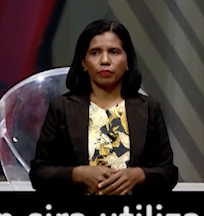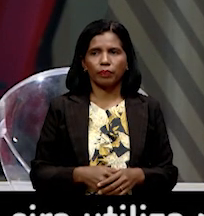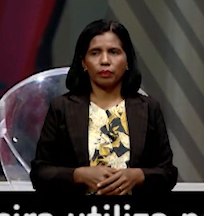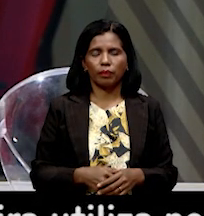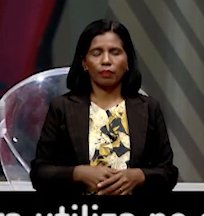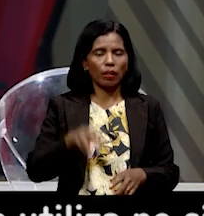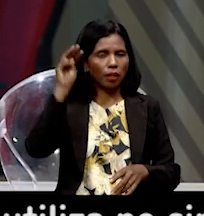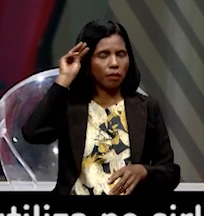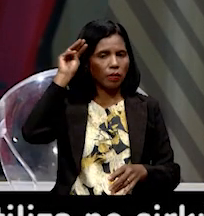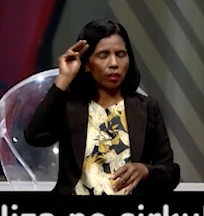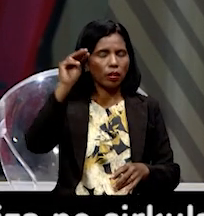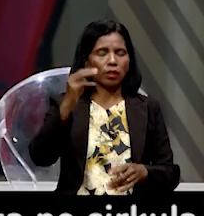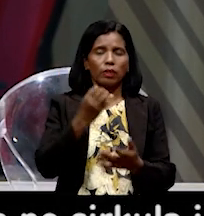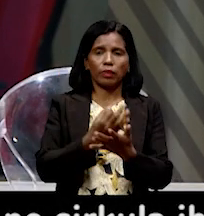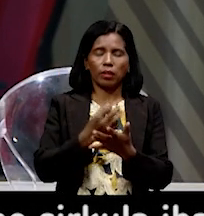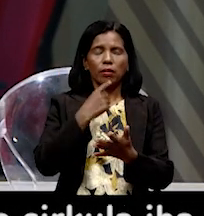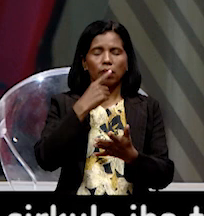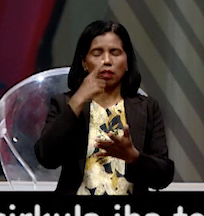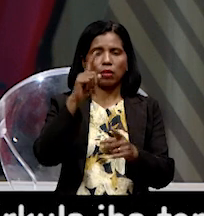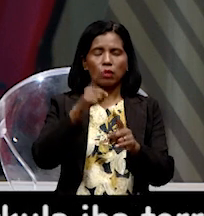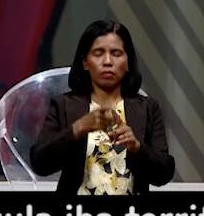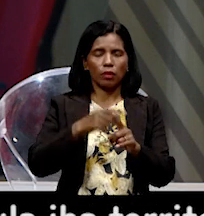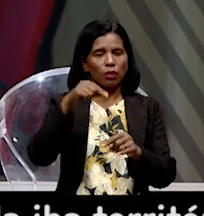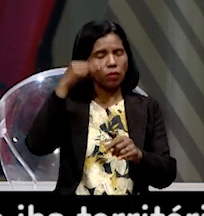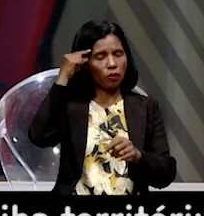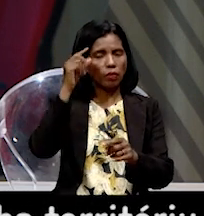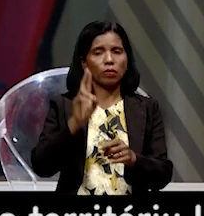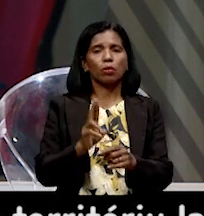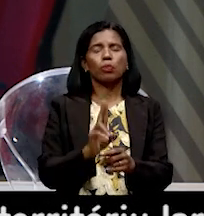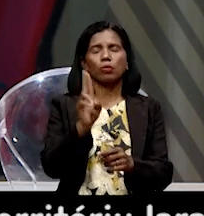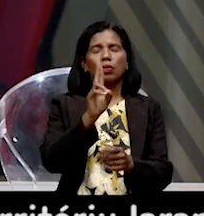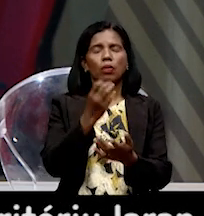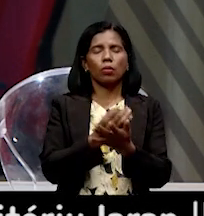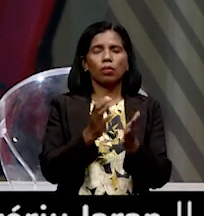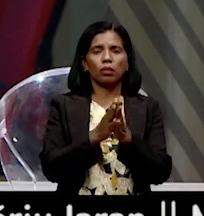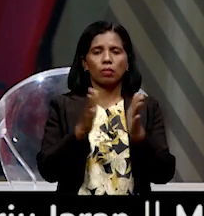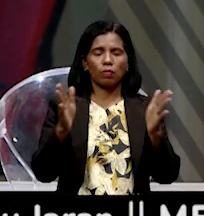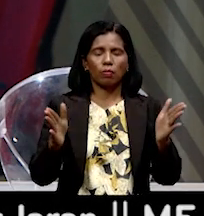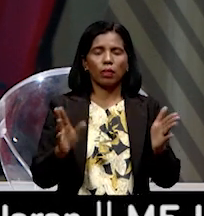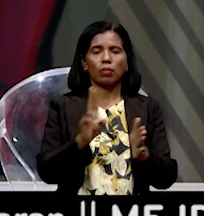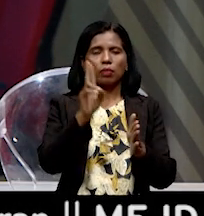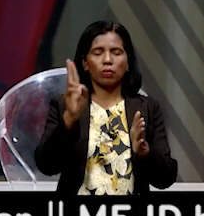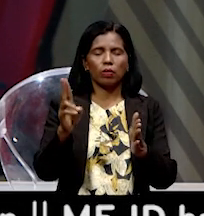Ministro Finanças até tem cada fulan governo gasta o sambot ba utilização viatura estado.